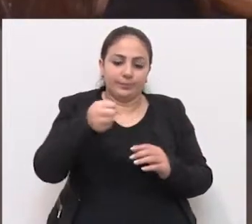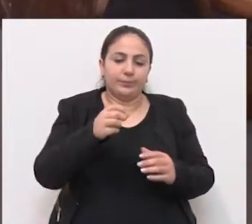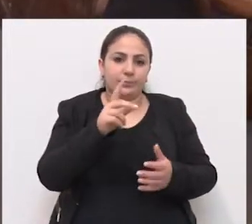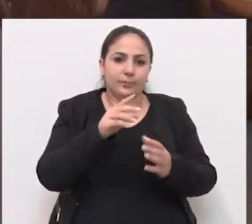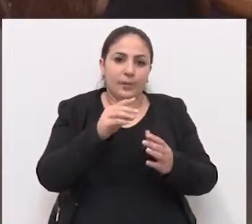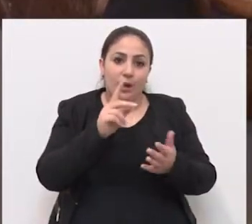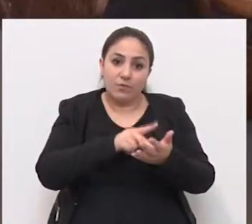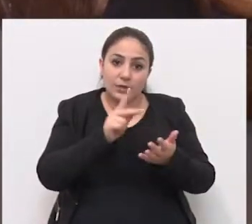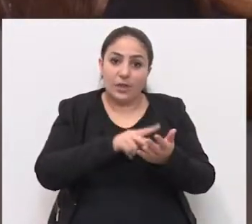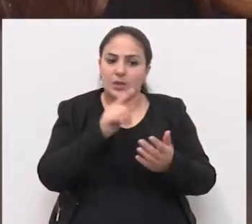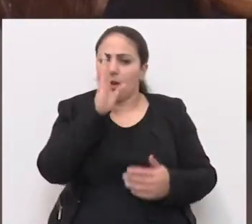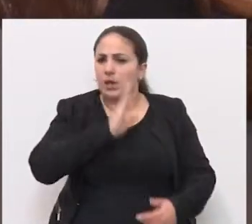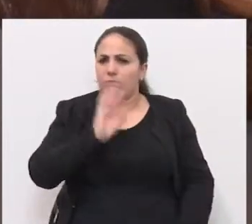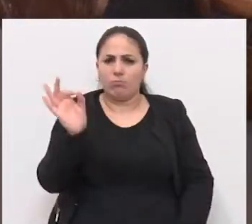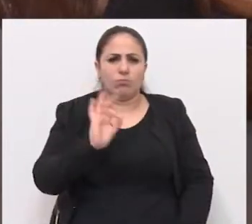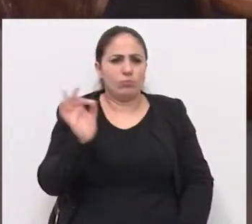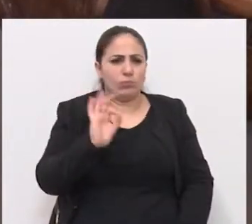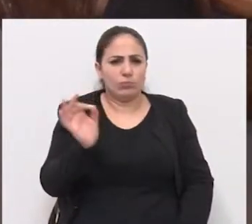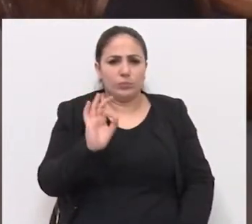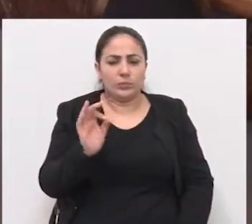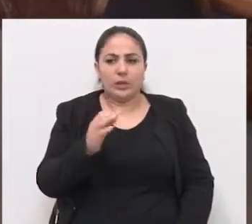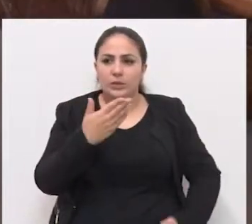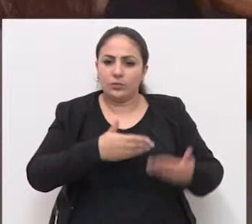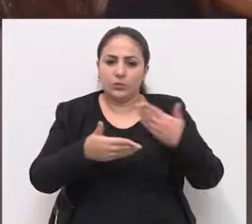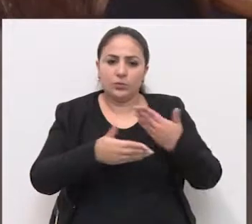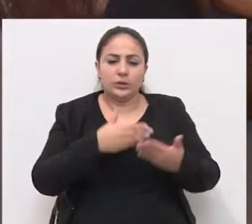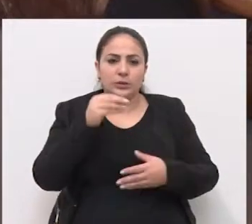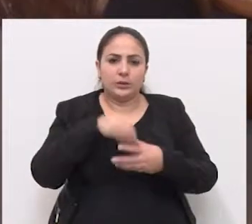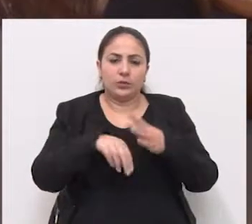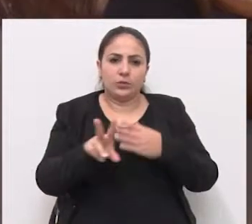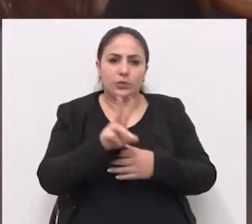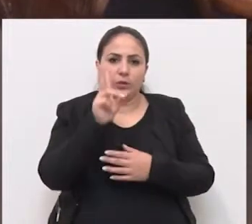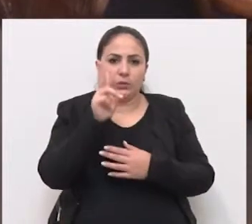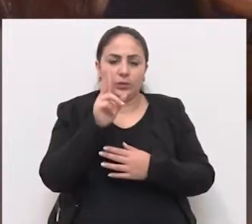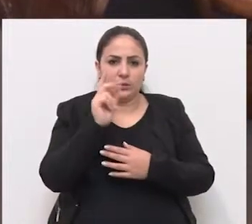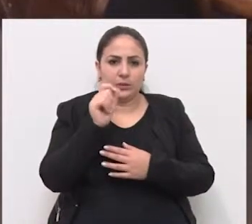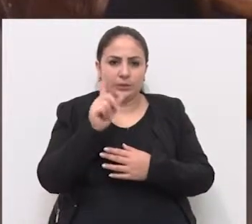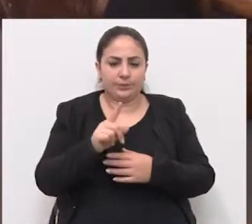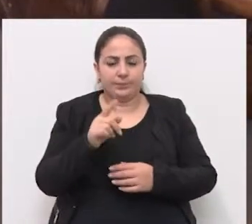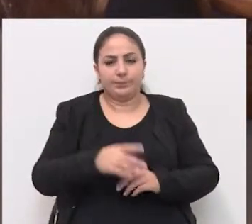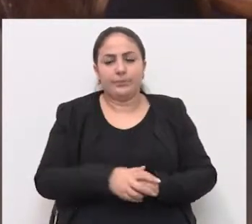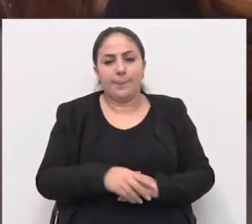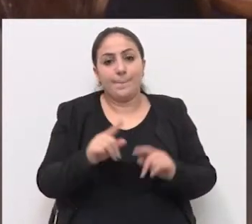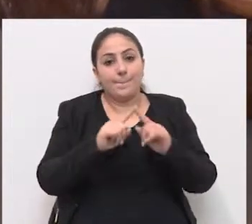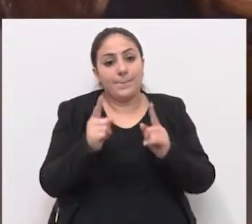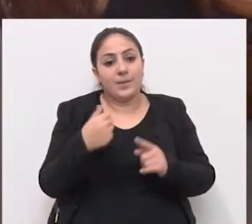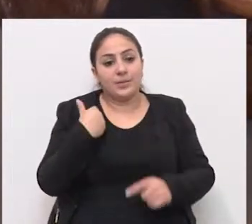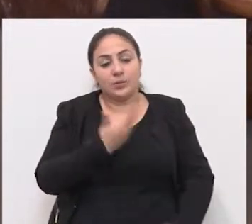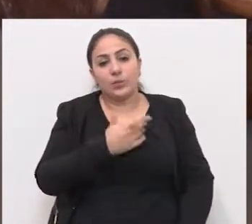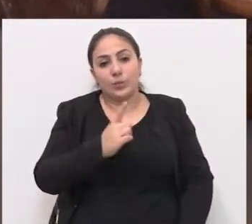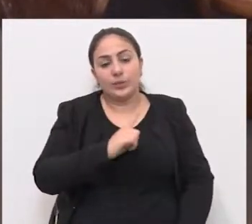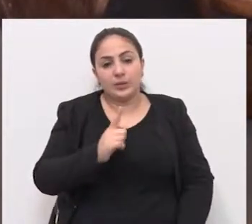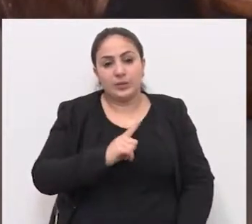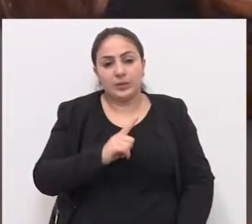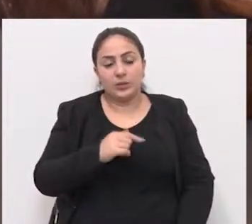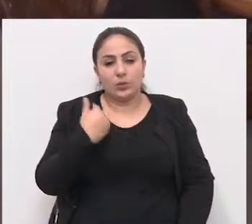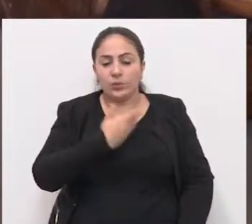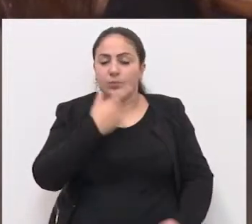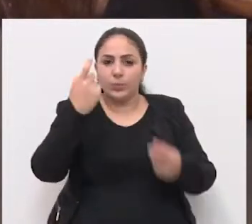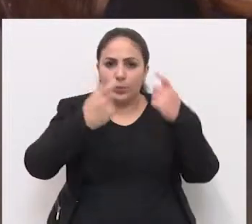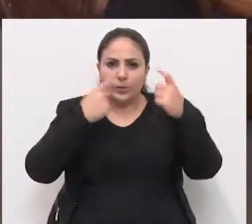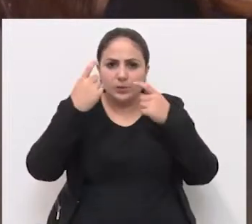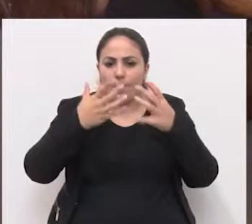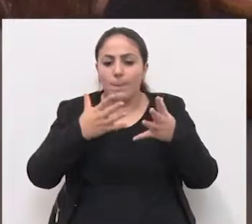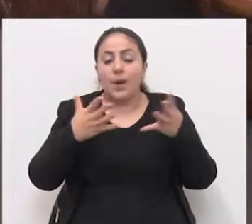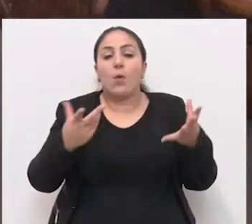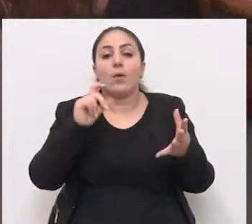né? Então, na realidade, ela não é de graça, ela está envolvida dentro de uns valores consideráveis, mas o que nós